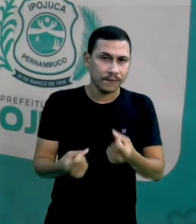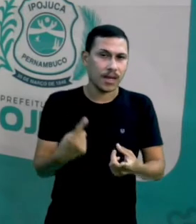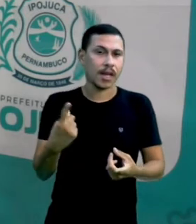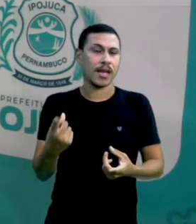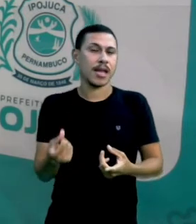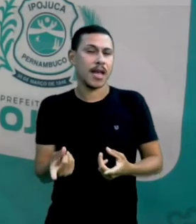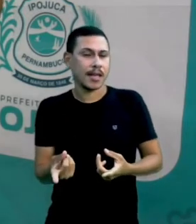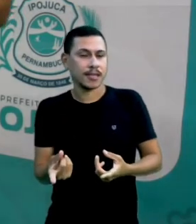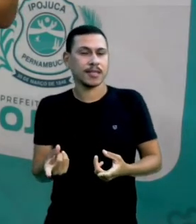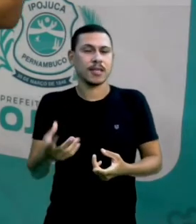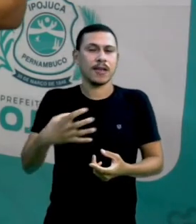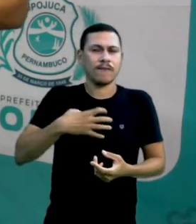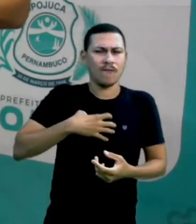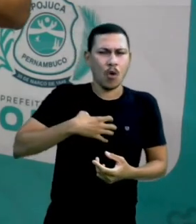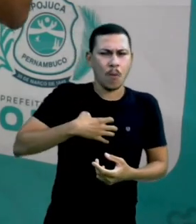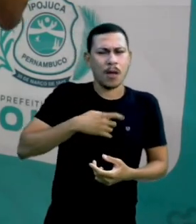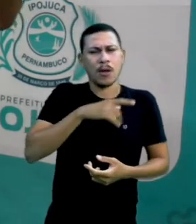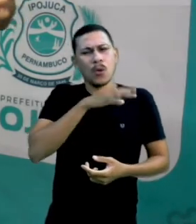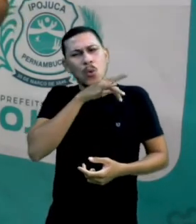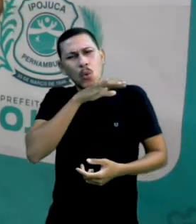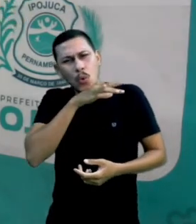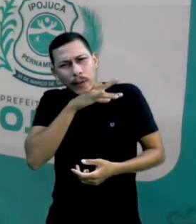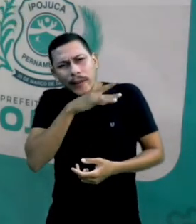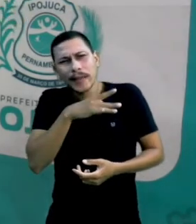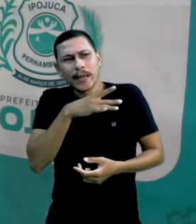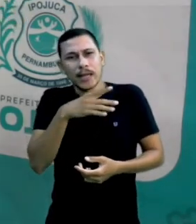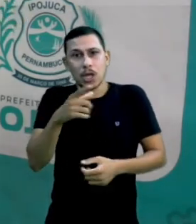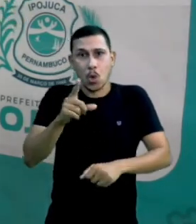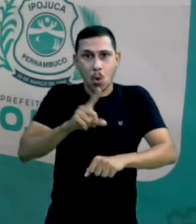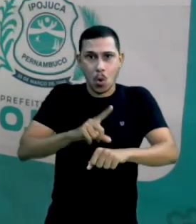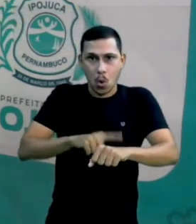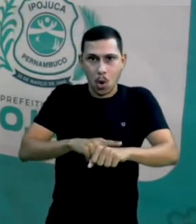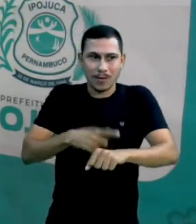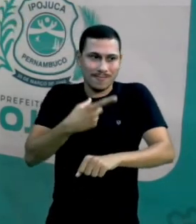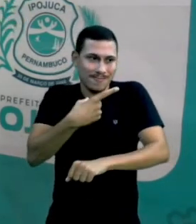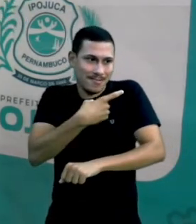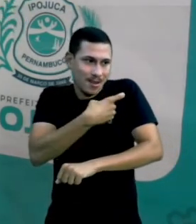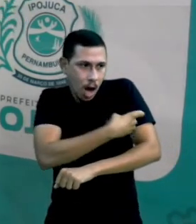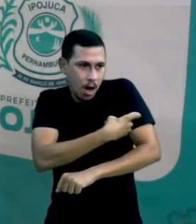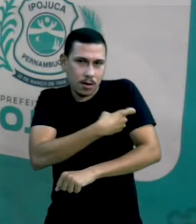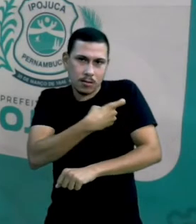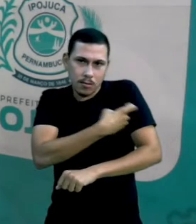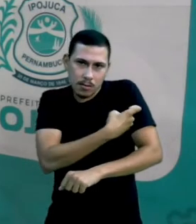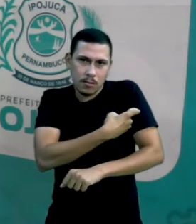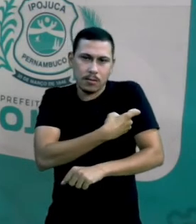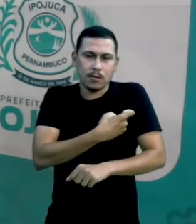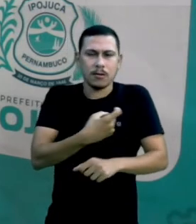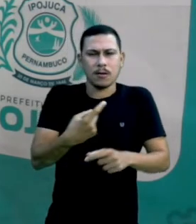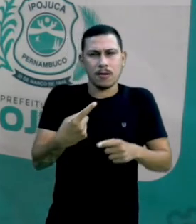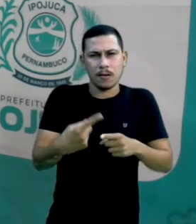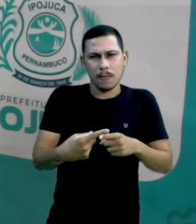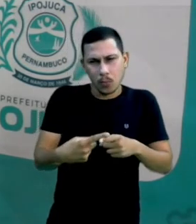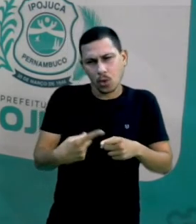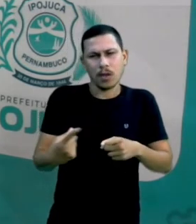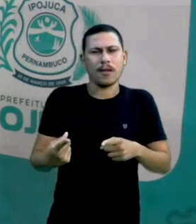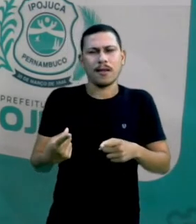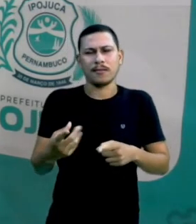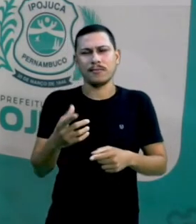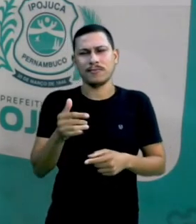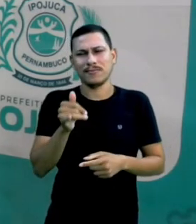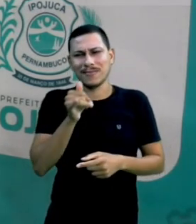não bem estruturado, né, no contexto da aplicação, que vai suprir, ou